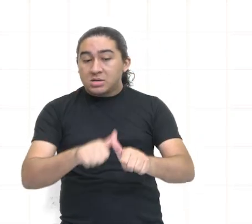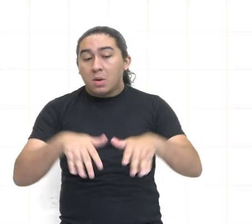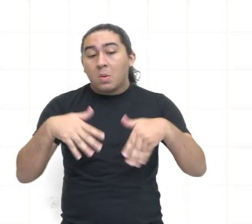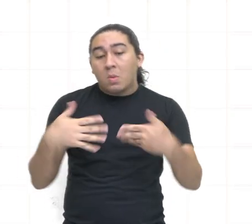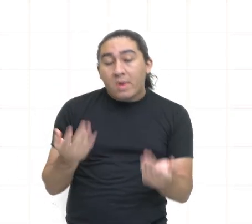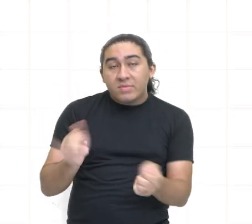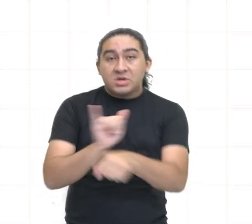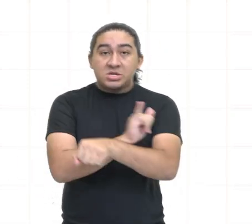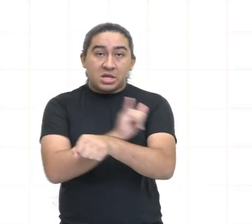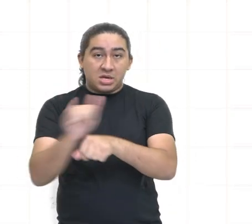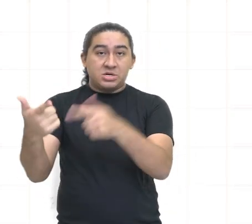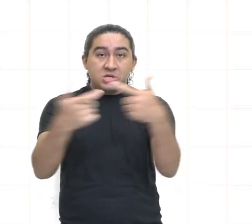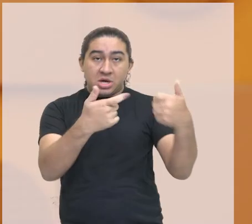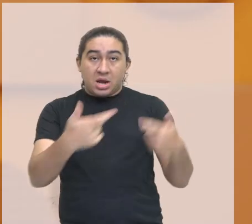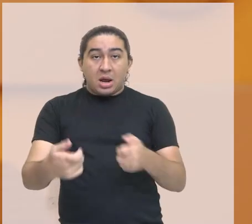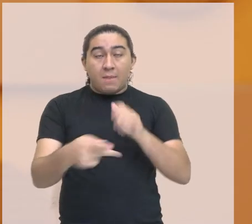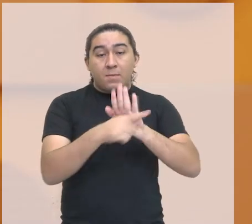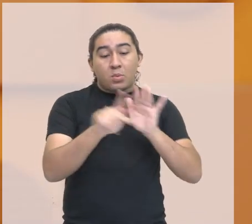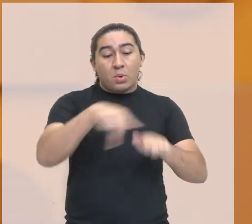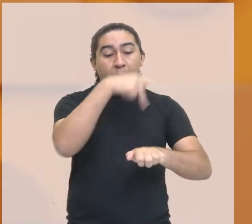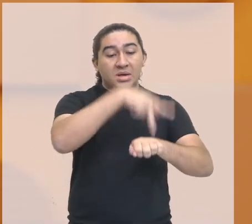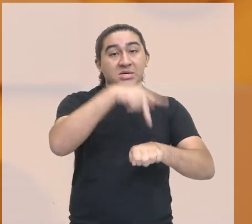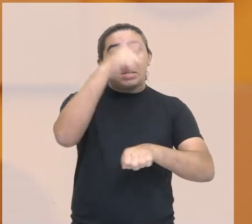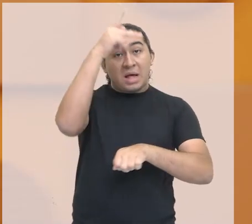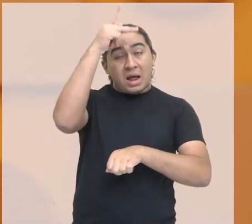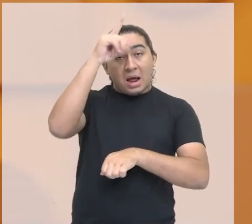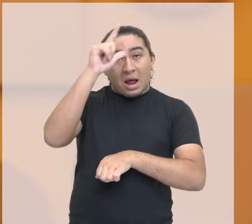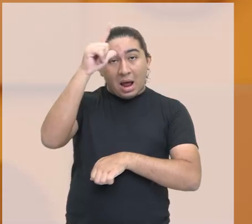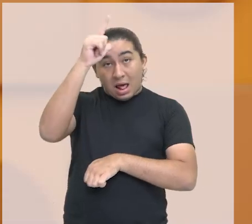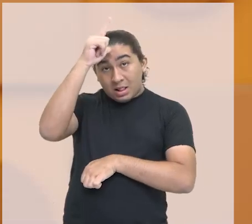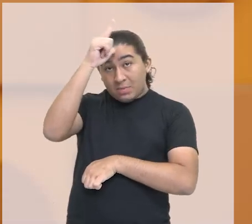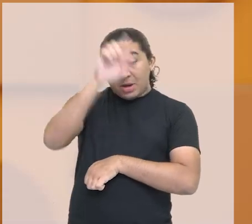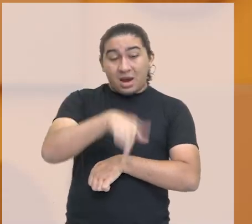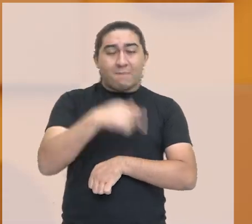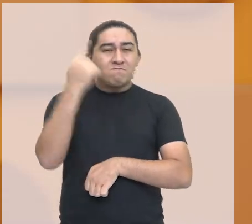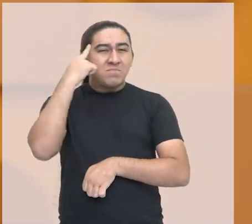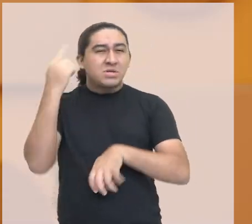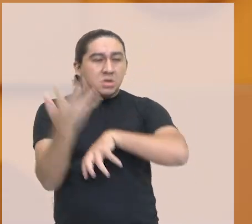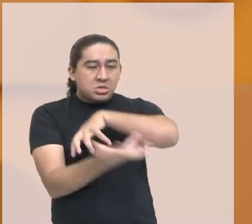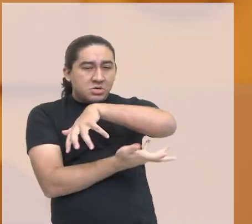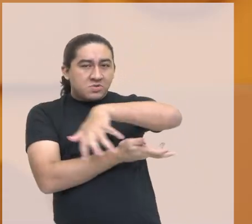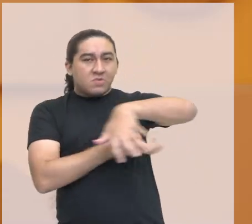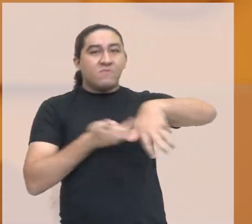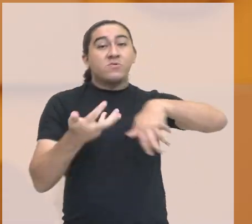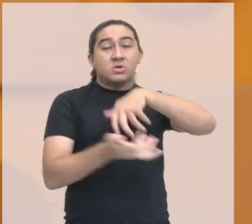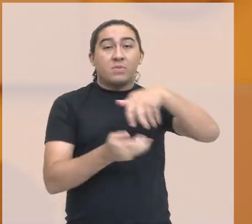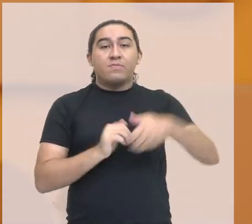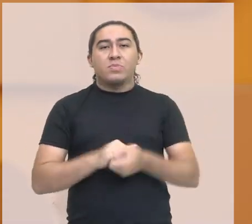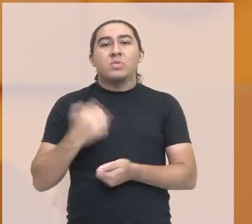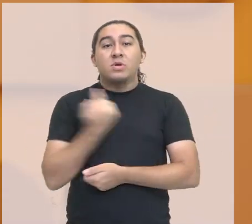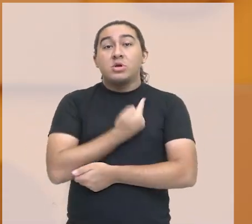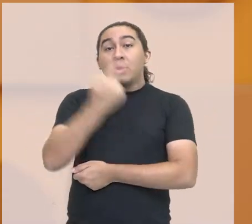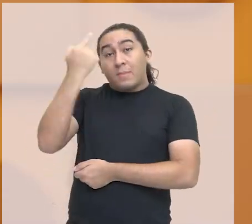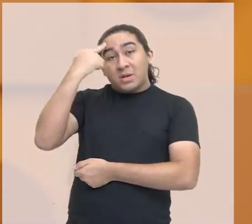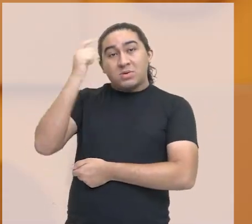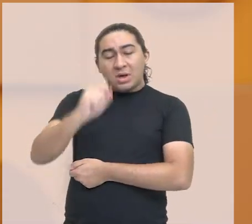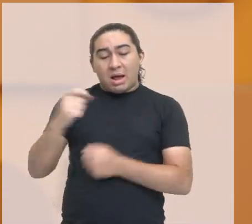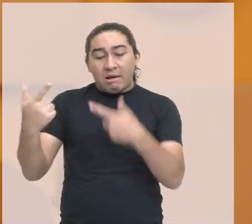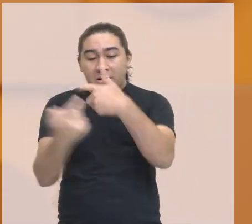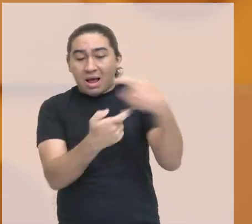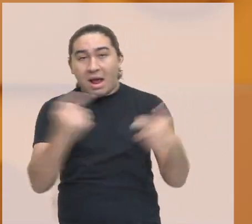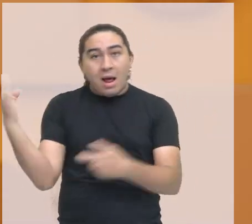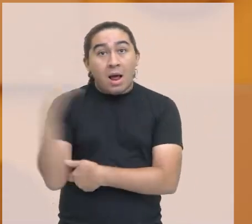tática de guerra da Alemanha, que naquela época era revolucionária. A gente entende como a Guerra